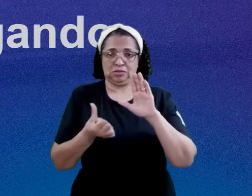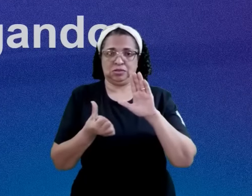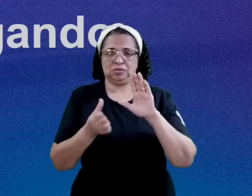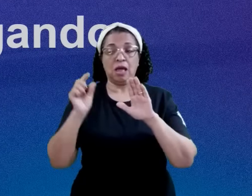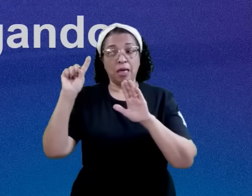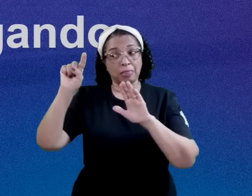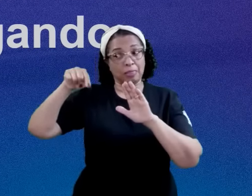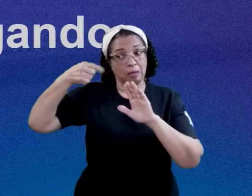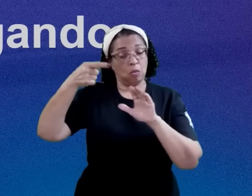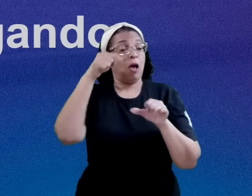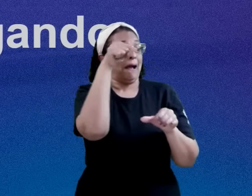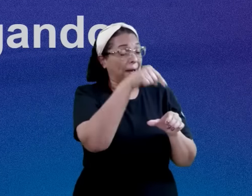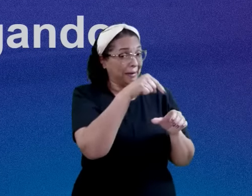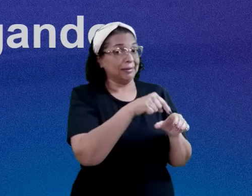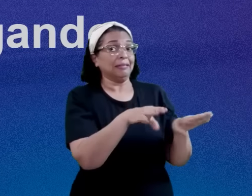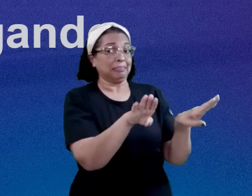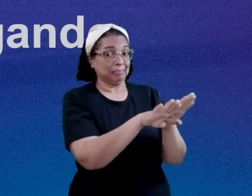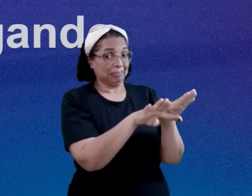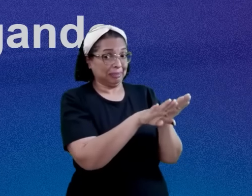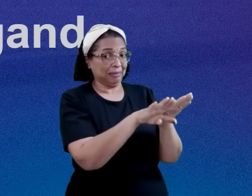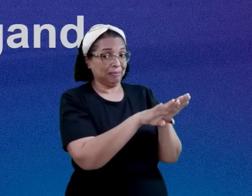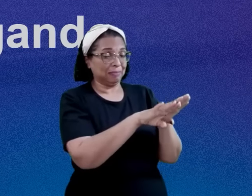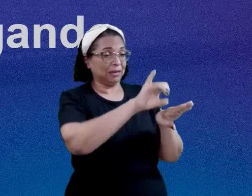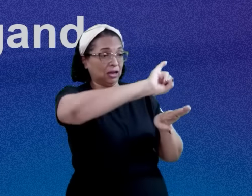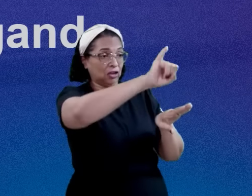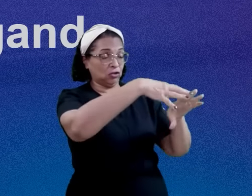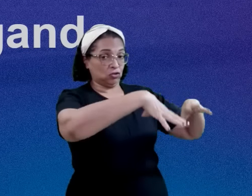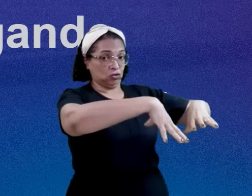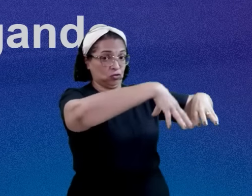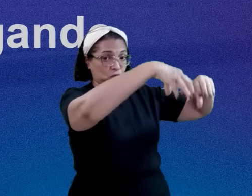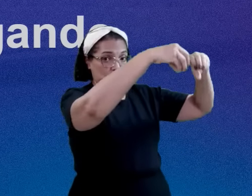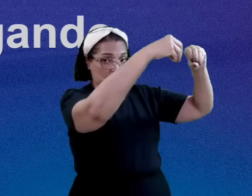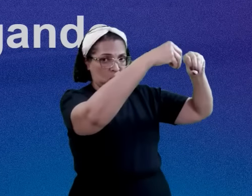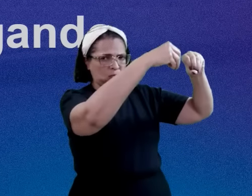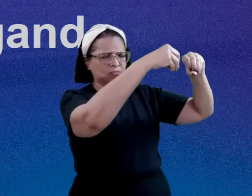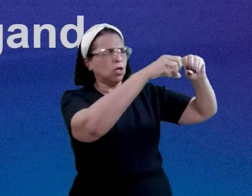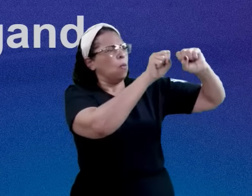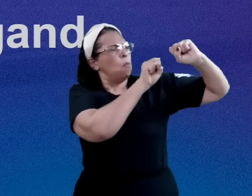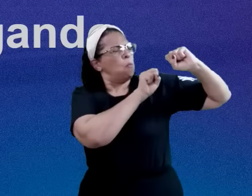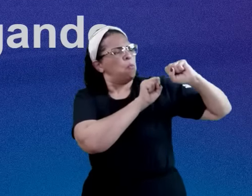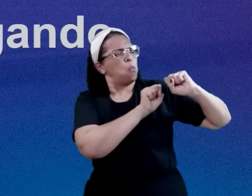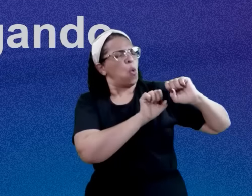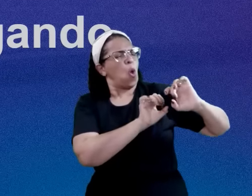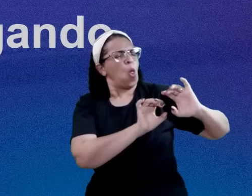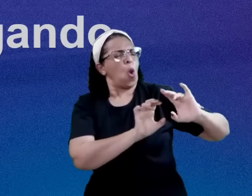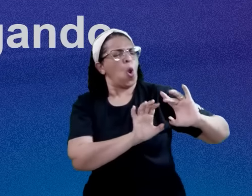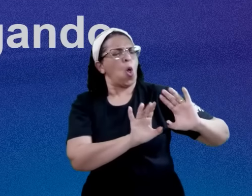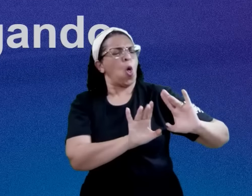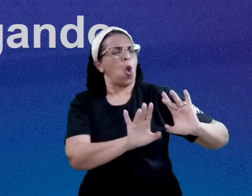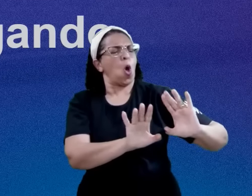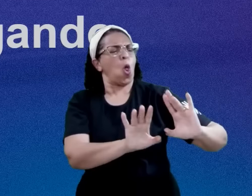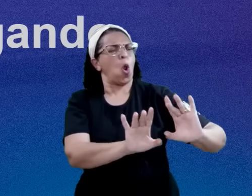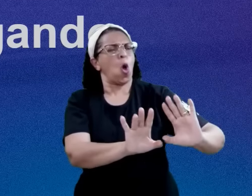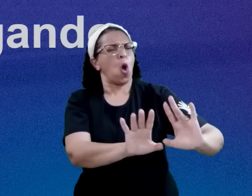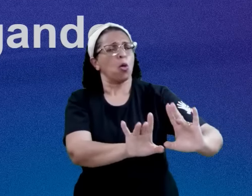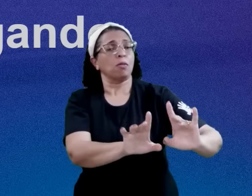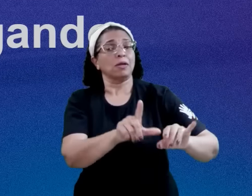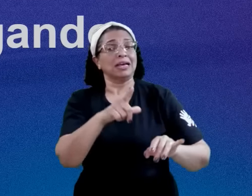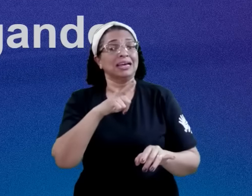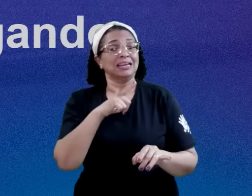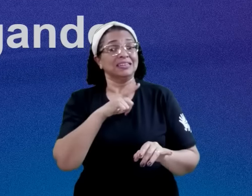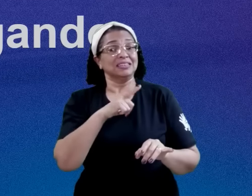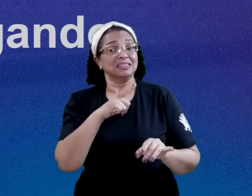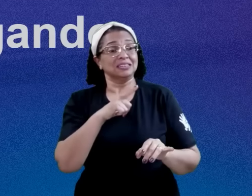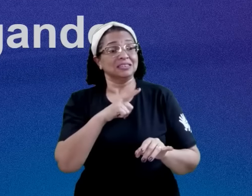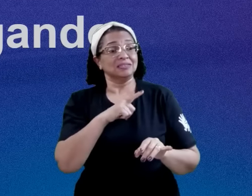Jericó e Saindo ele de Jericó com seus discípulos e uma grande multidão Bartimeu o cego filho de timeu estava sentado